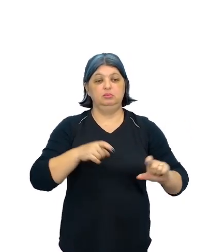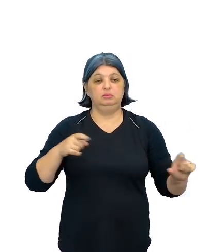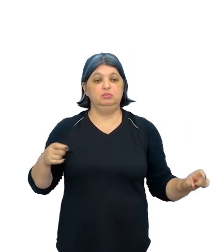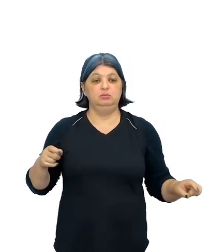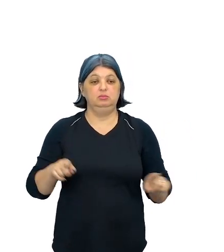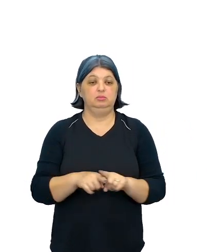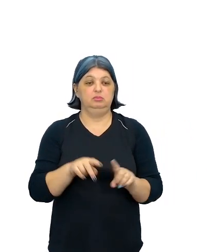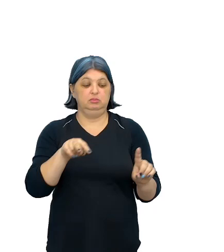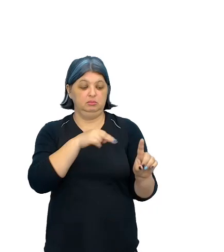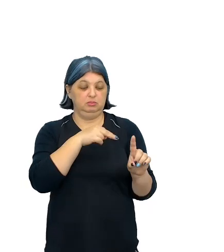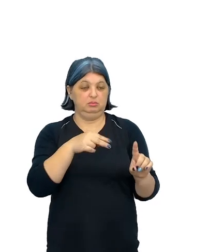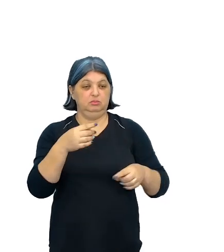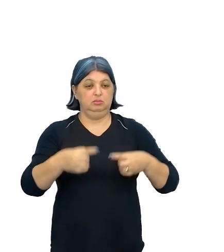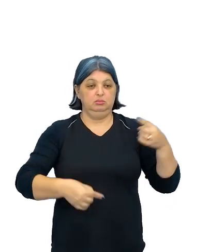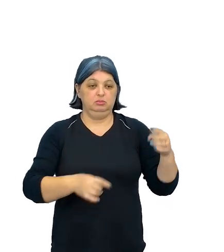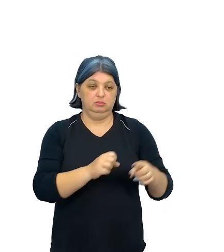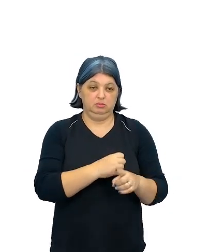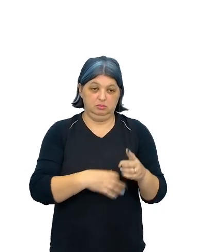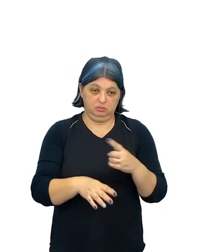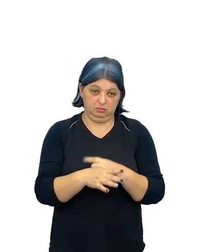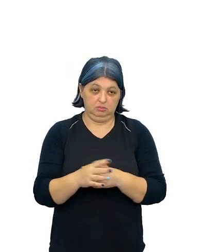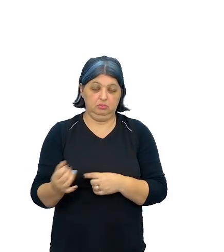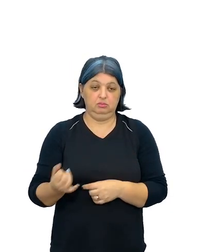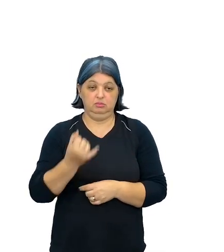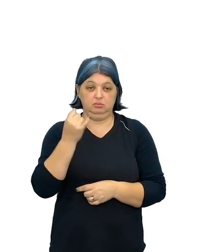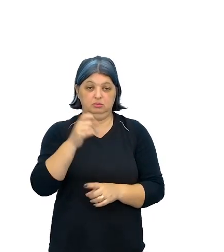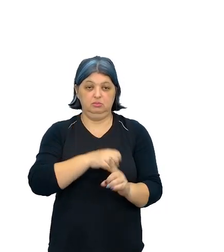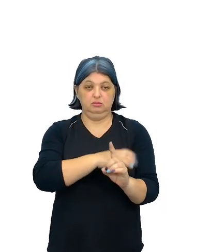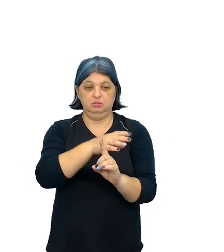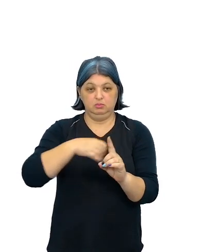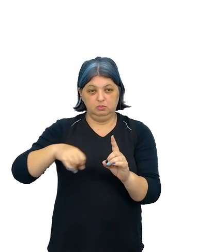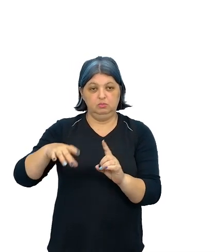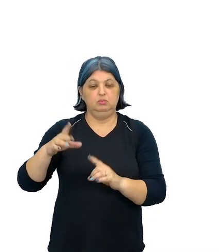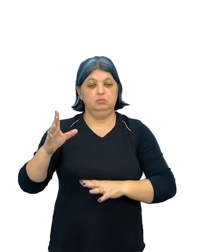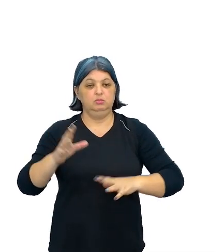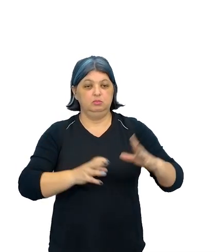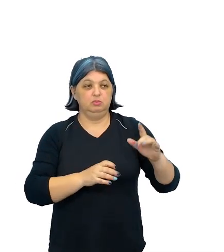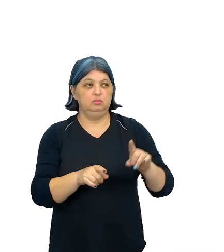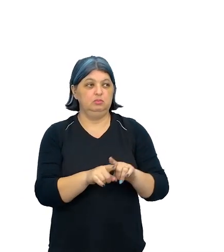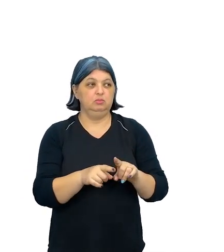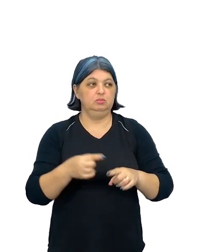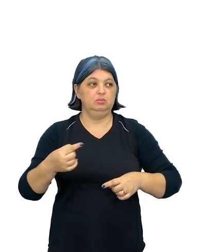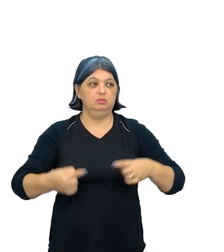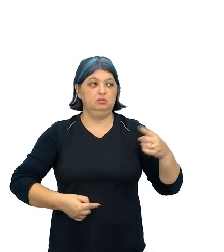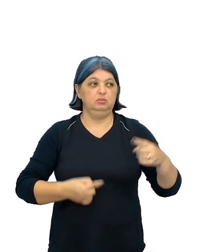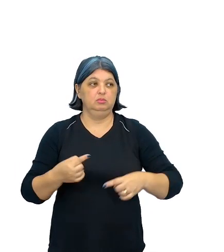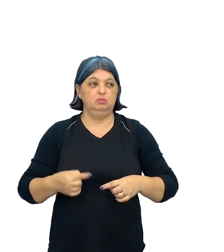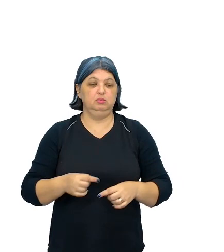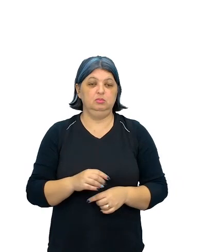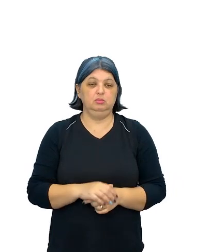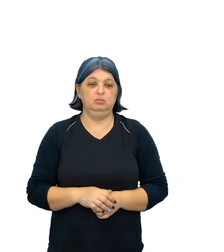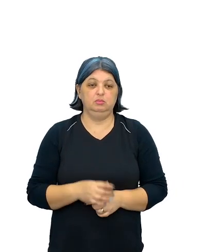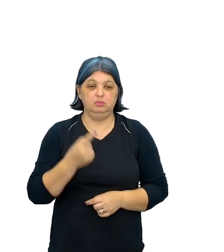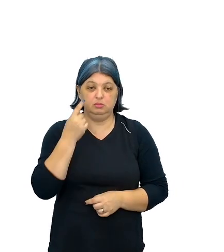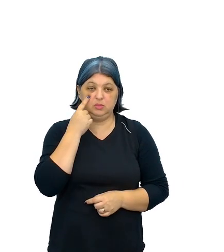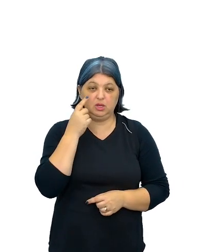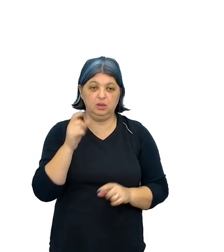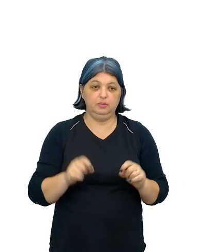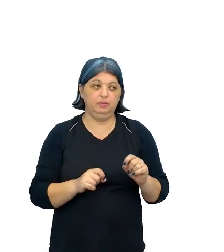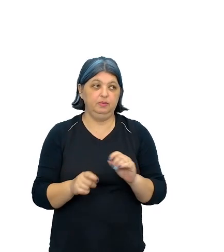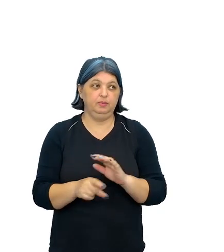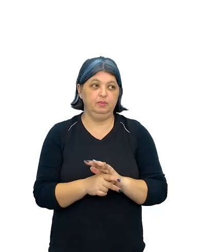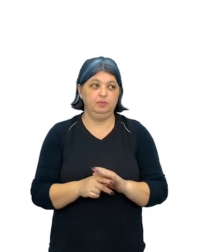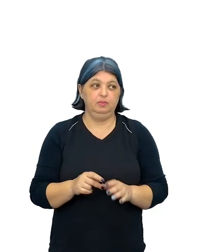crítica sobre a sociedade. É sempre importante mediar conflitos, né, com essa escuta ativa, de maneira a estimular